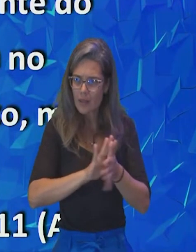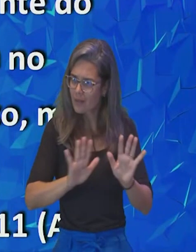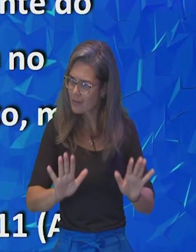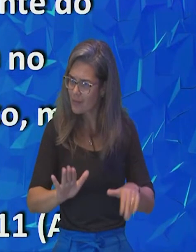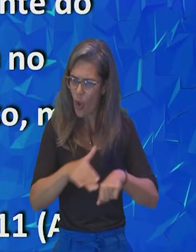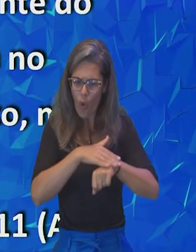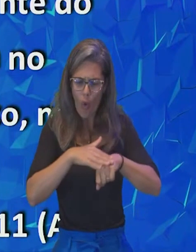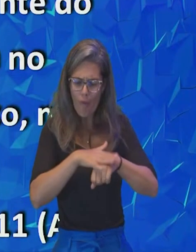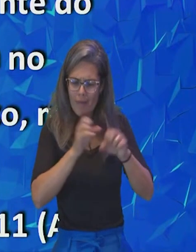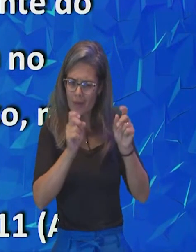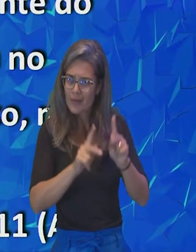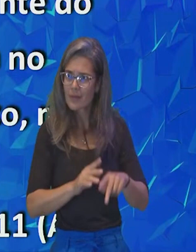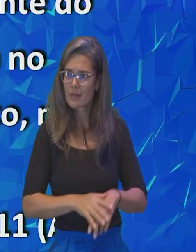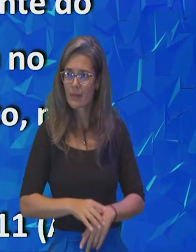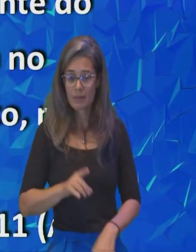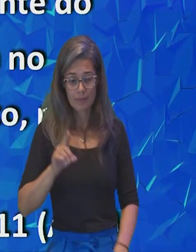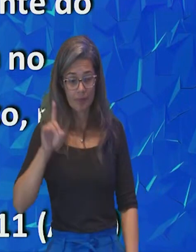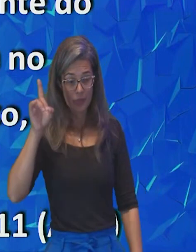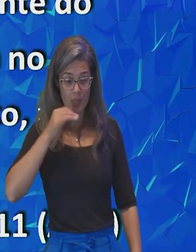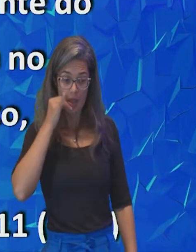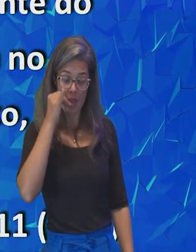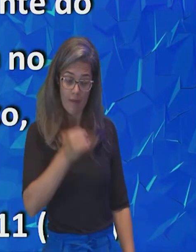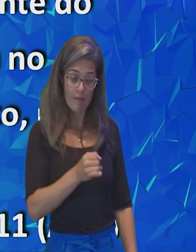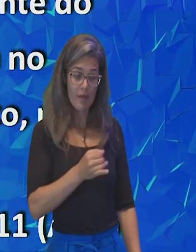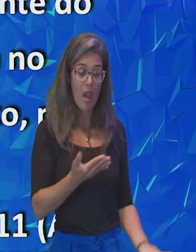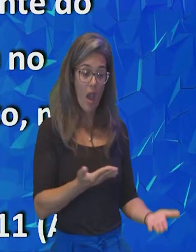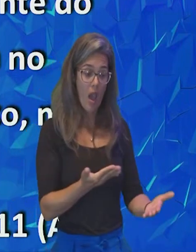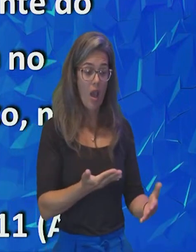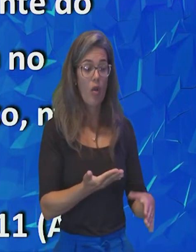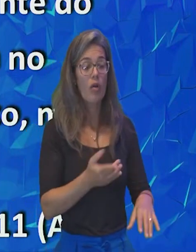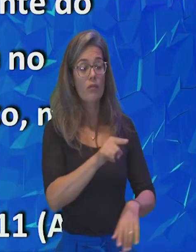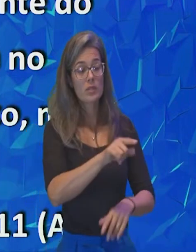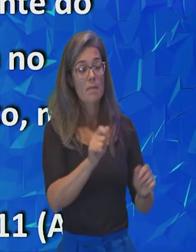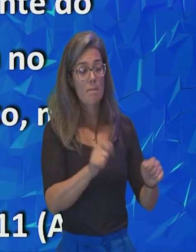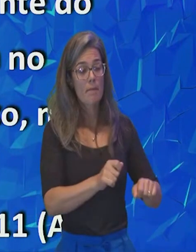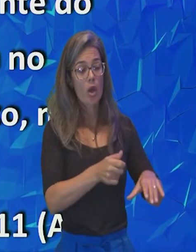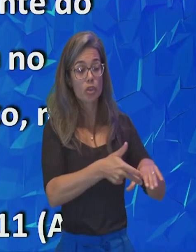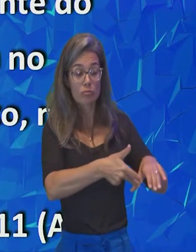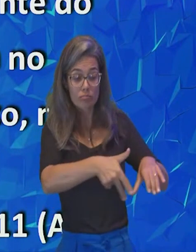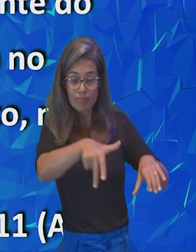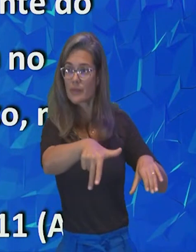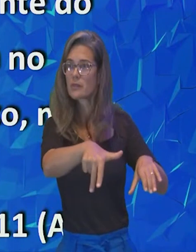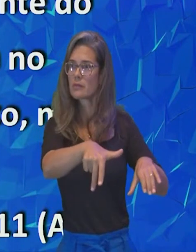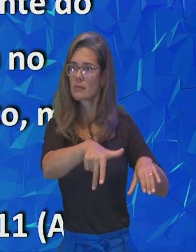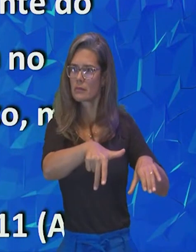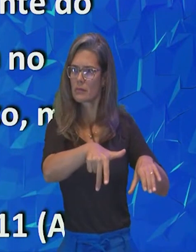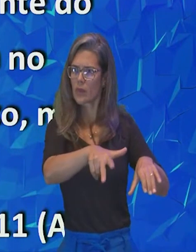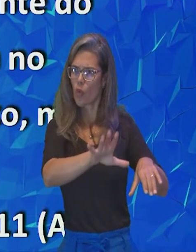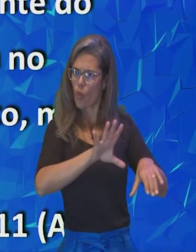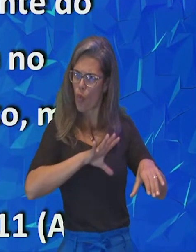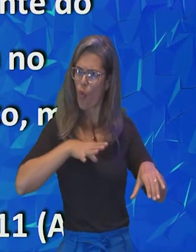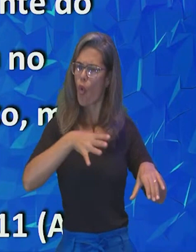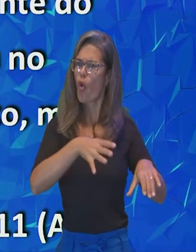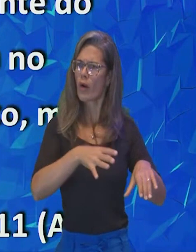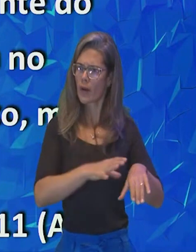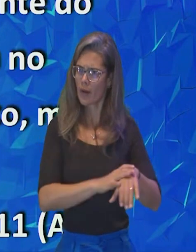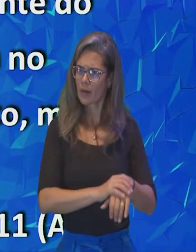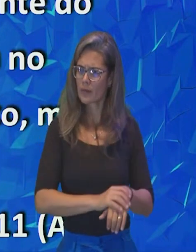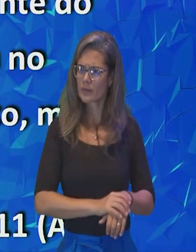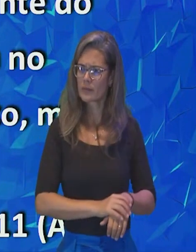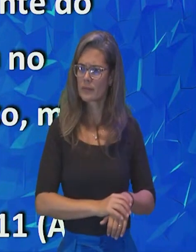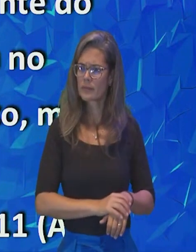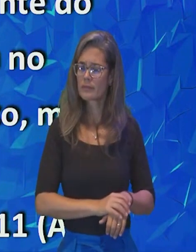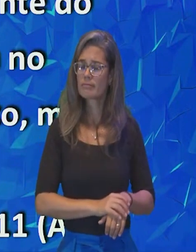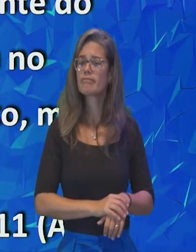Deus: sai e põe-te neste monte perante o Senhor. E observe que interessante isso. Eis que passava o Senhor, e um grande e